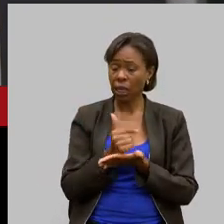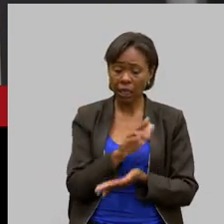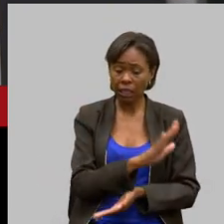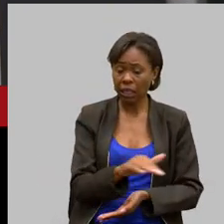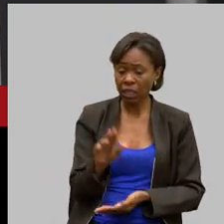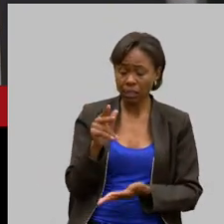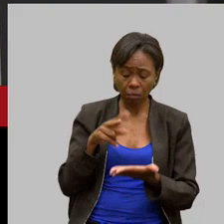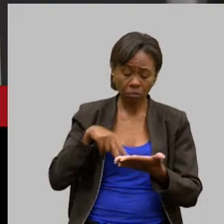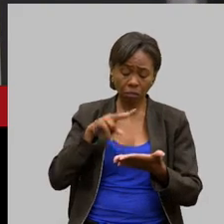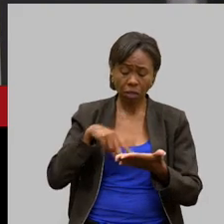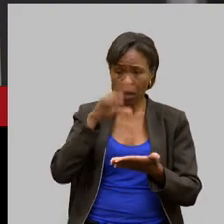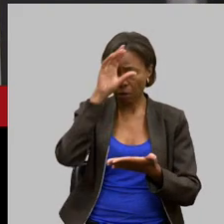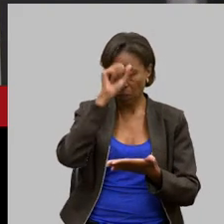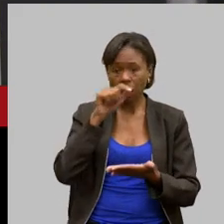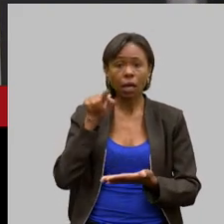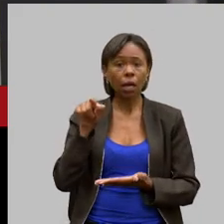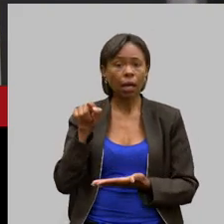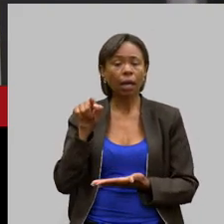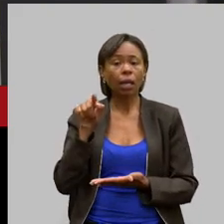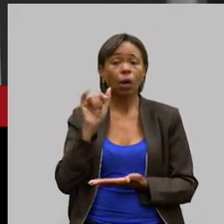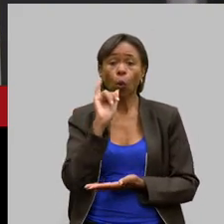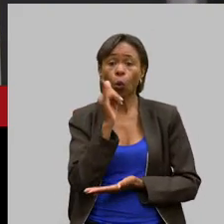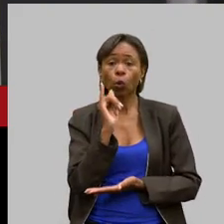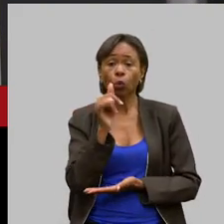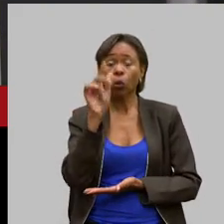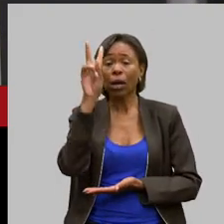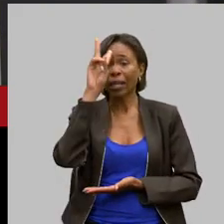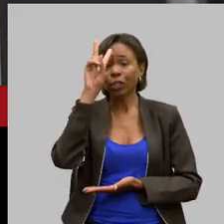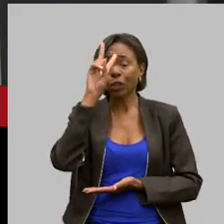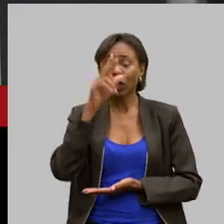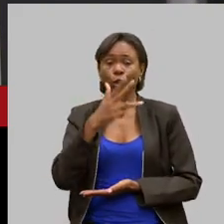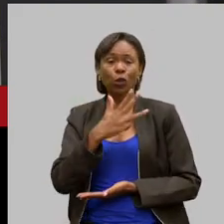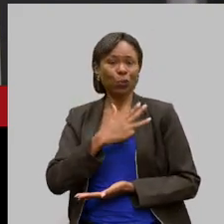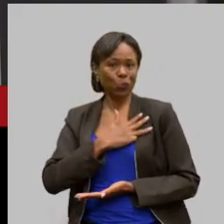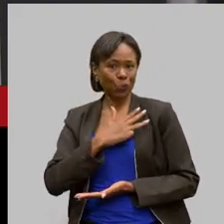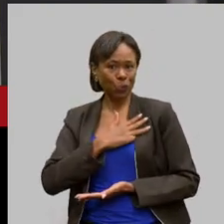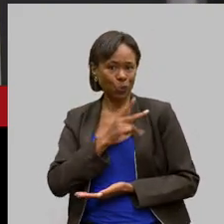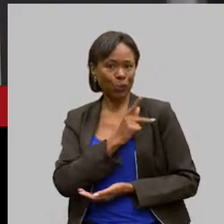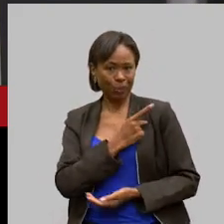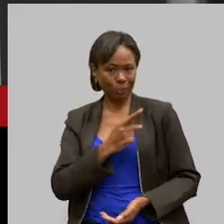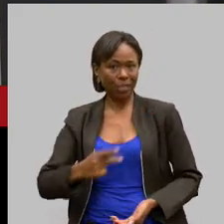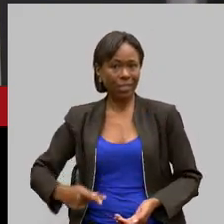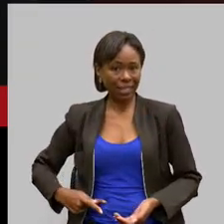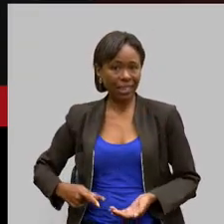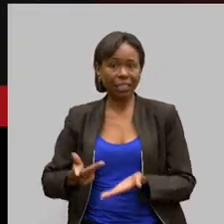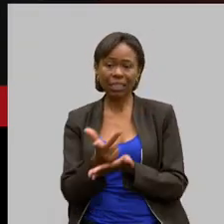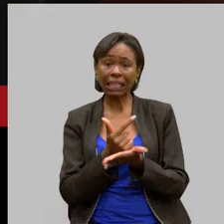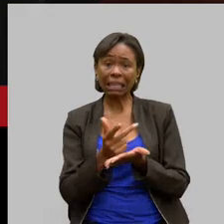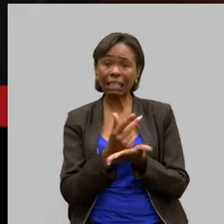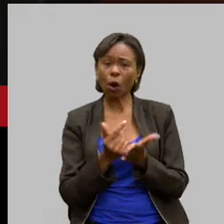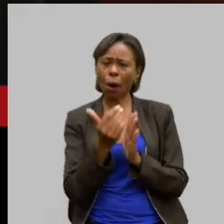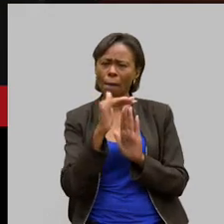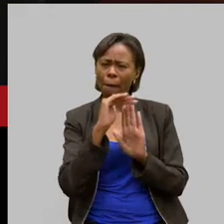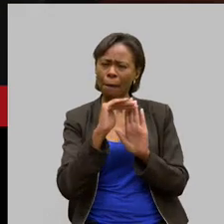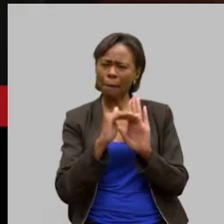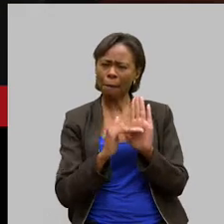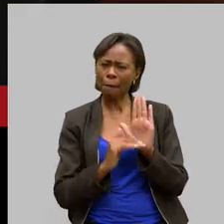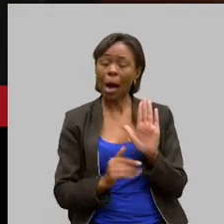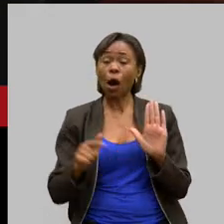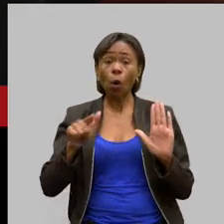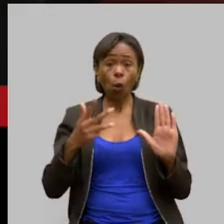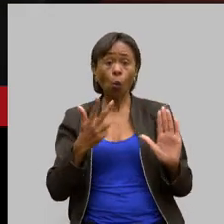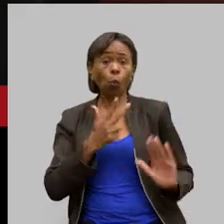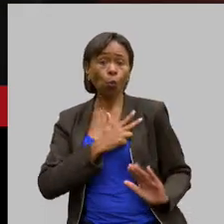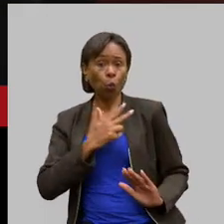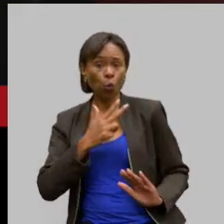história do nosso querido presidente Lula toda desenhada e o Lula assim recebeu a Simone a janja